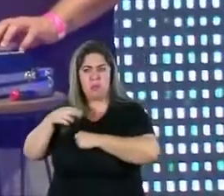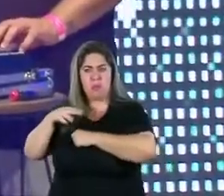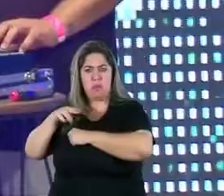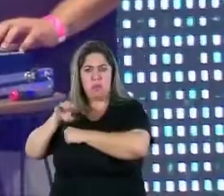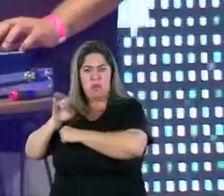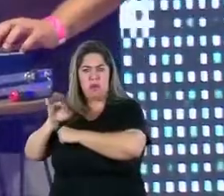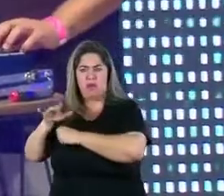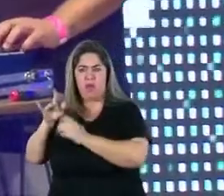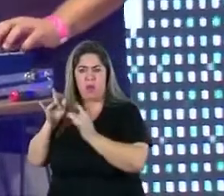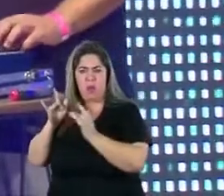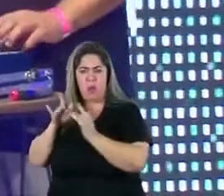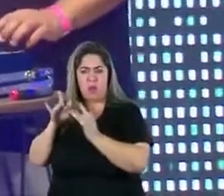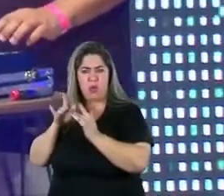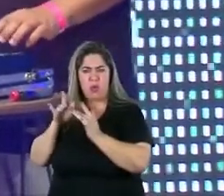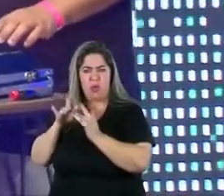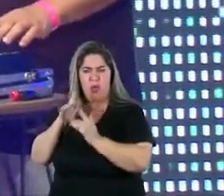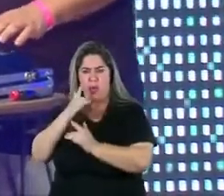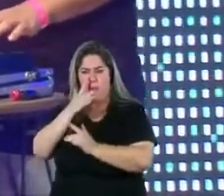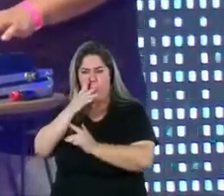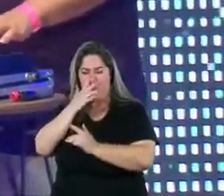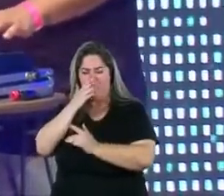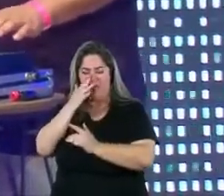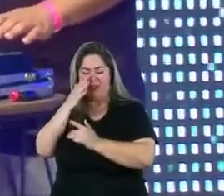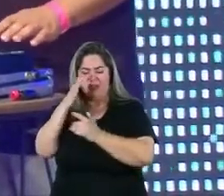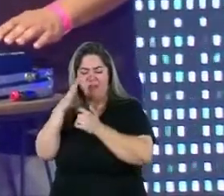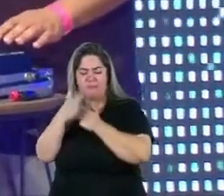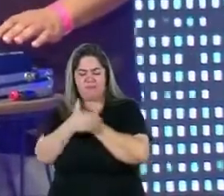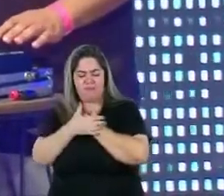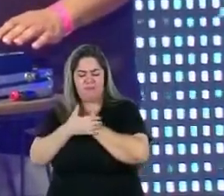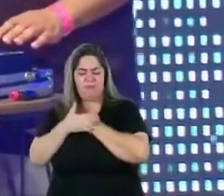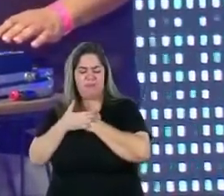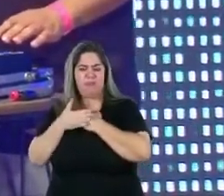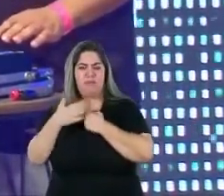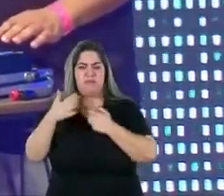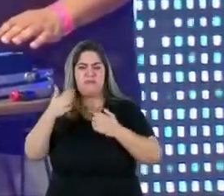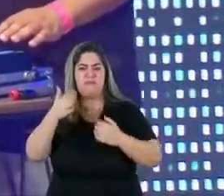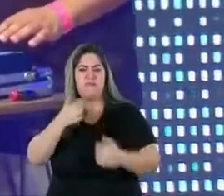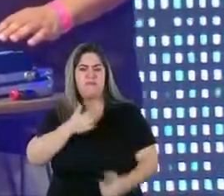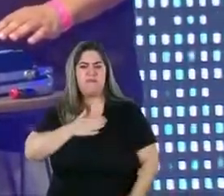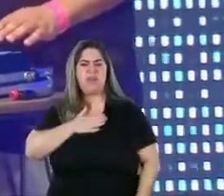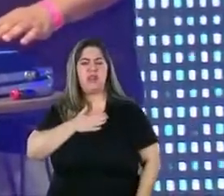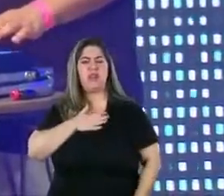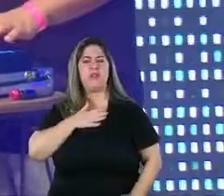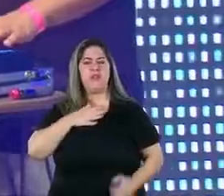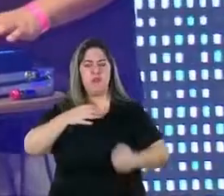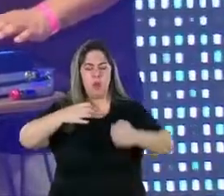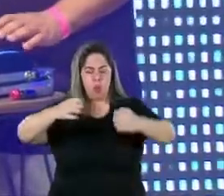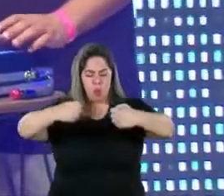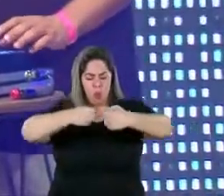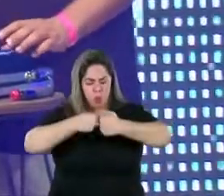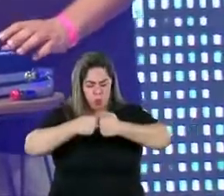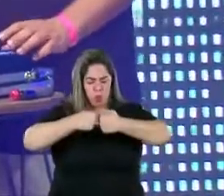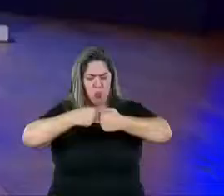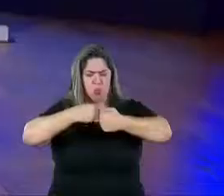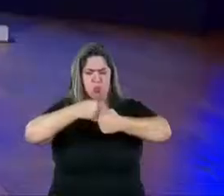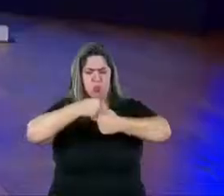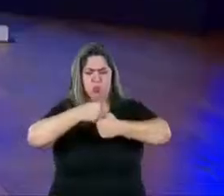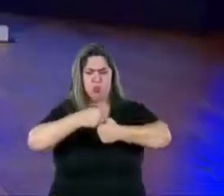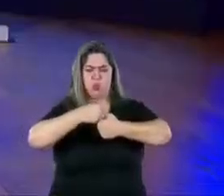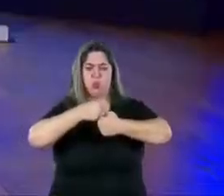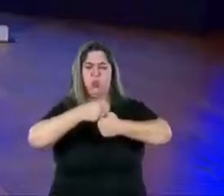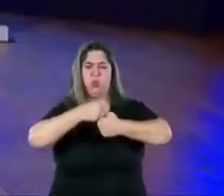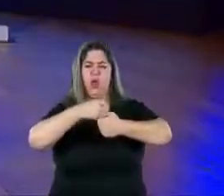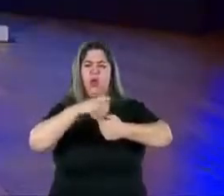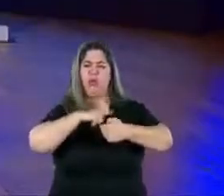contato com o pneu parece ser algo de afetivo, de possessivo e, de certo modo, simbólico.